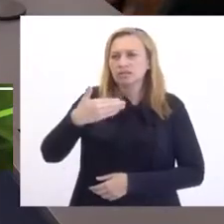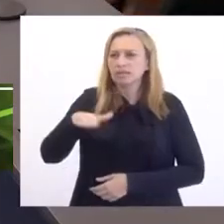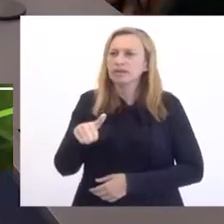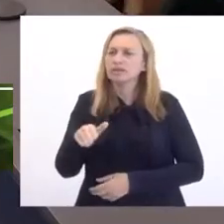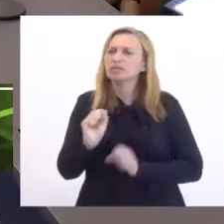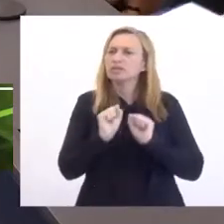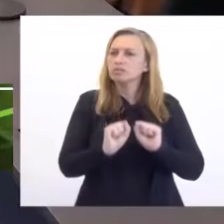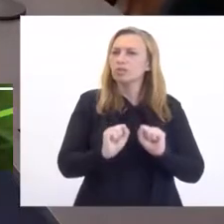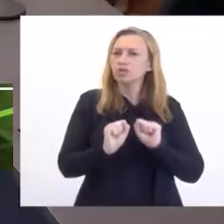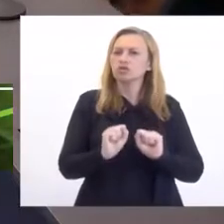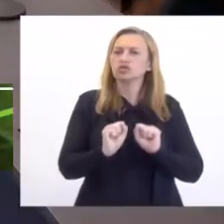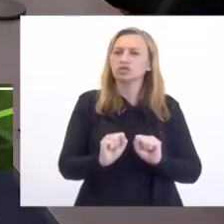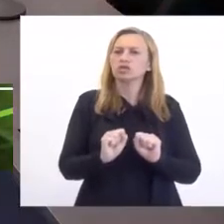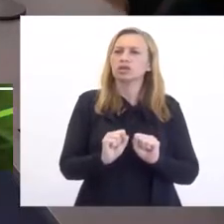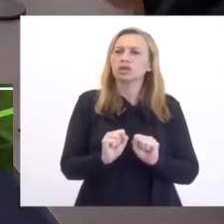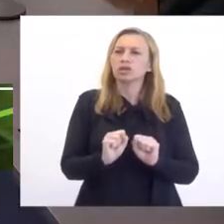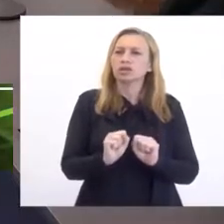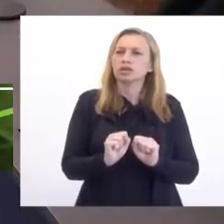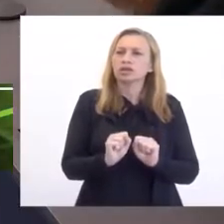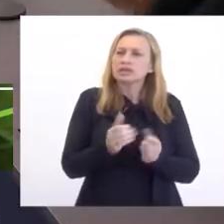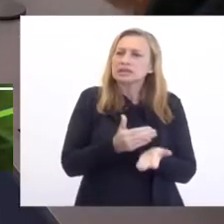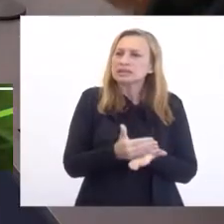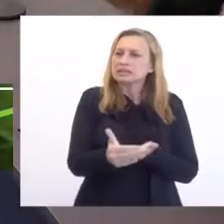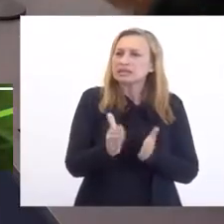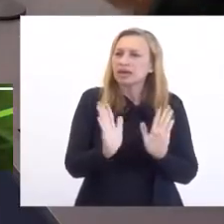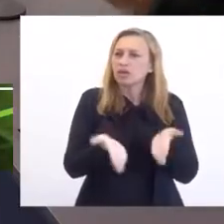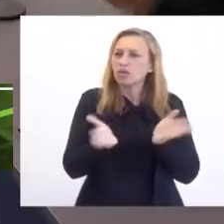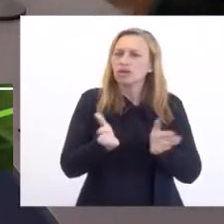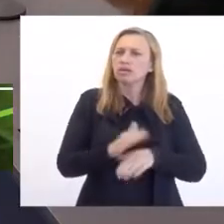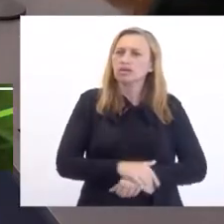pode dar início agora.